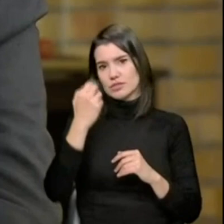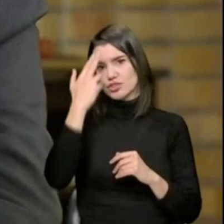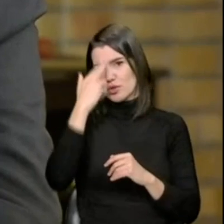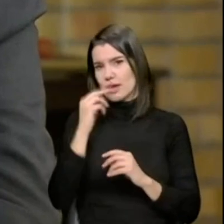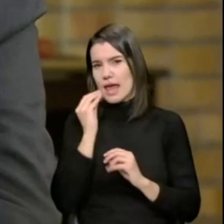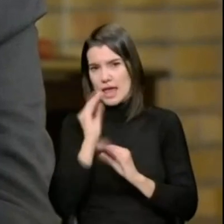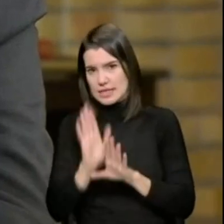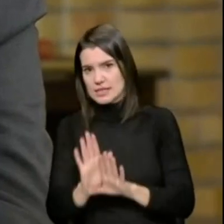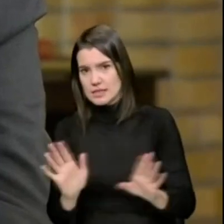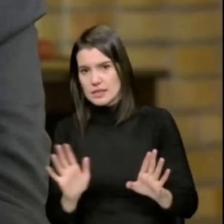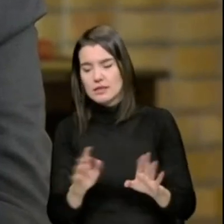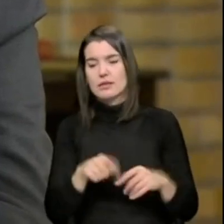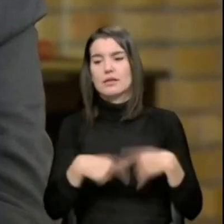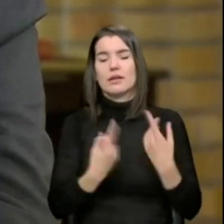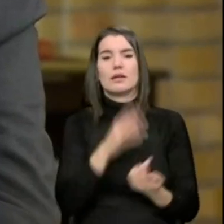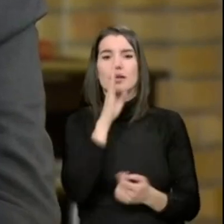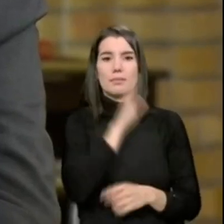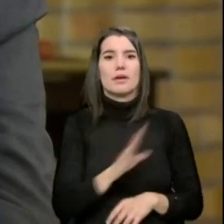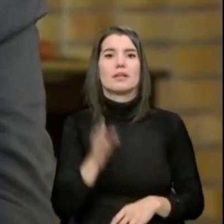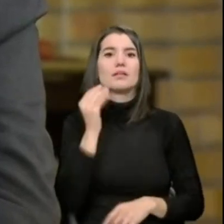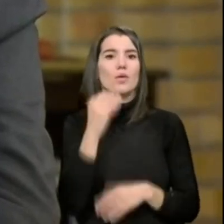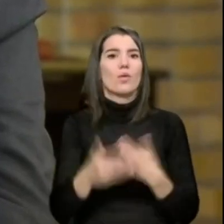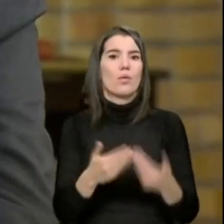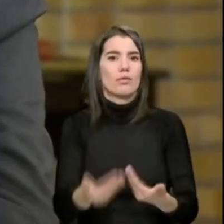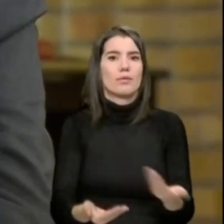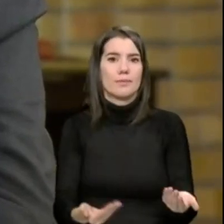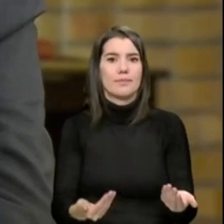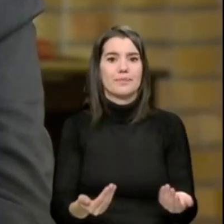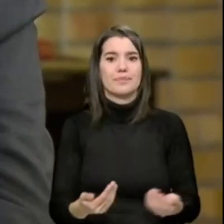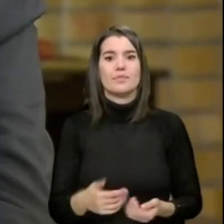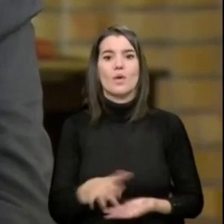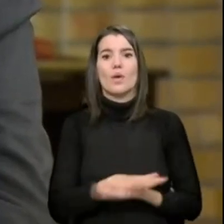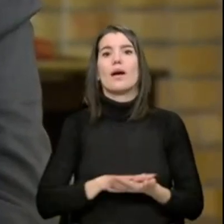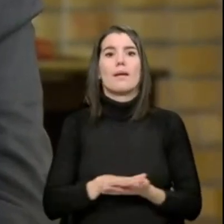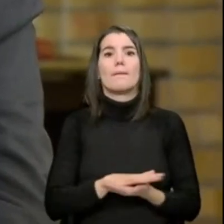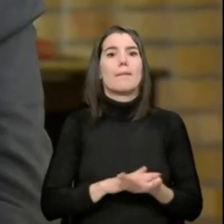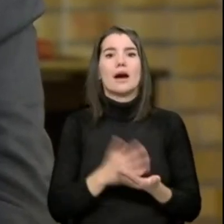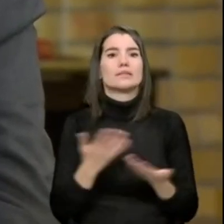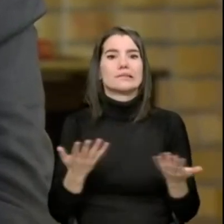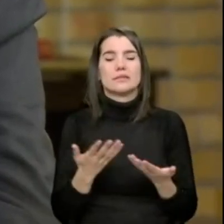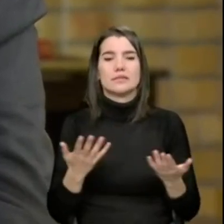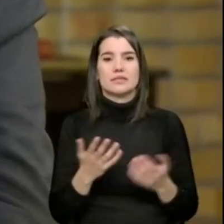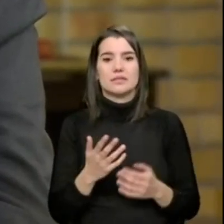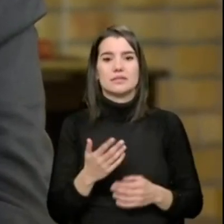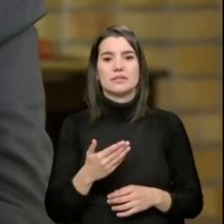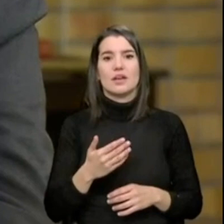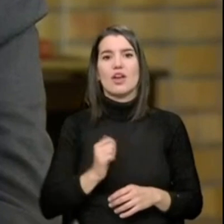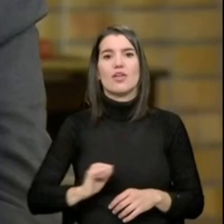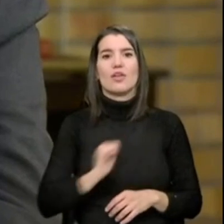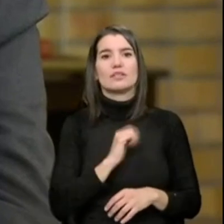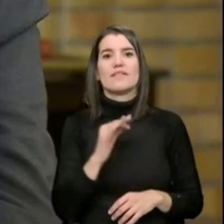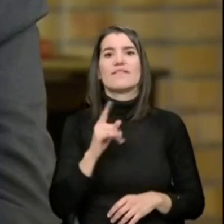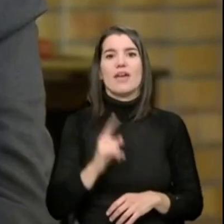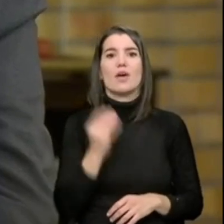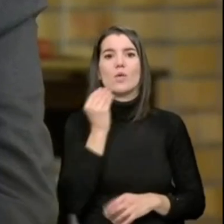na prática, como é que isto se vive? Quais são os pilares, para dizermos assim, da nossa experiência de fé?